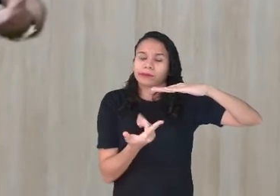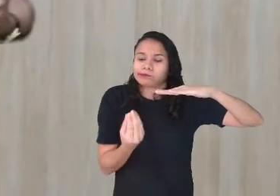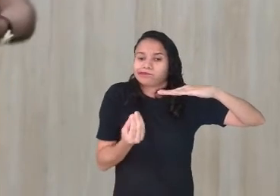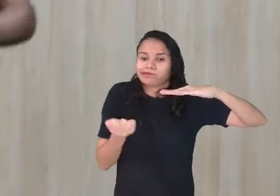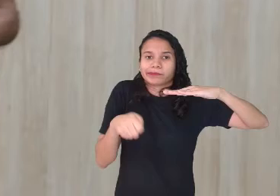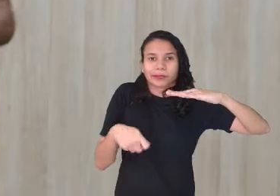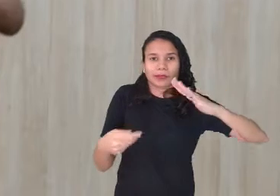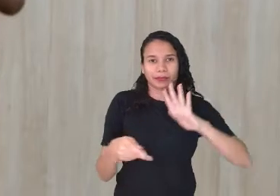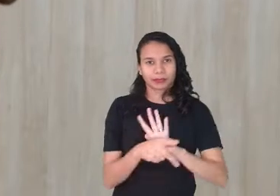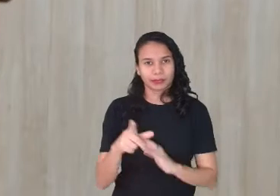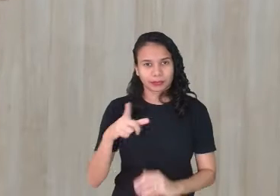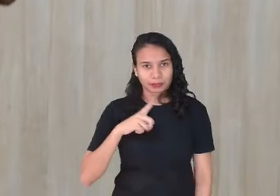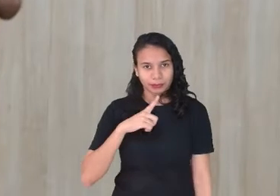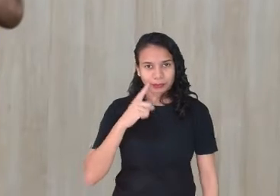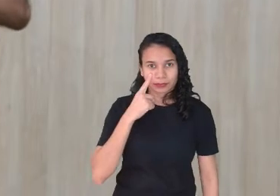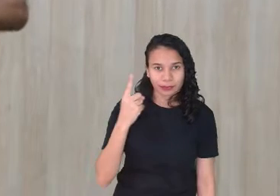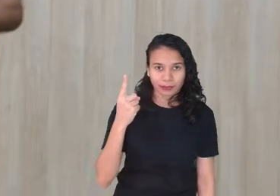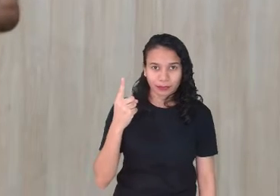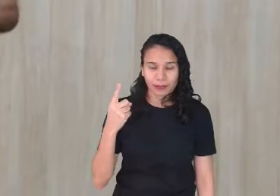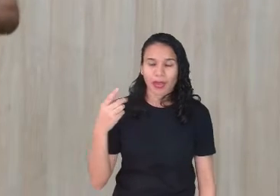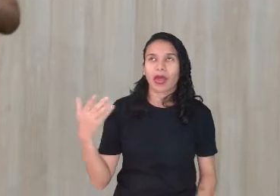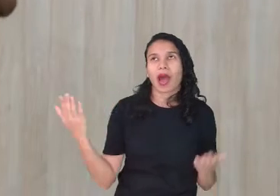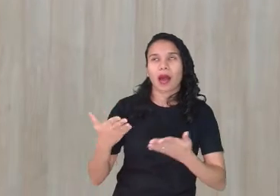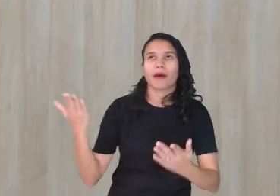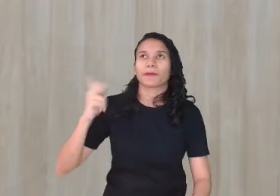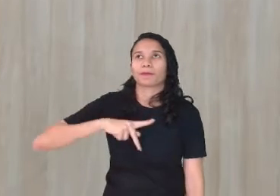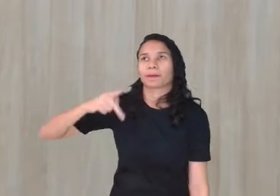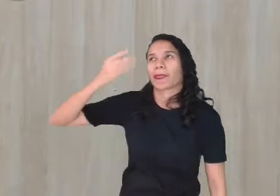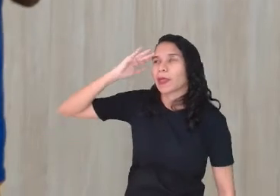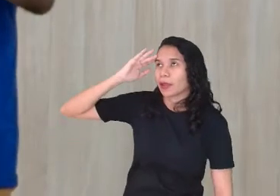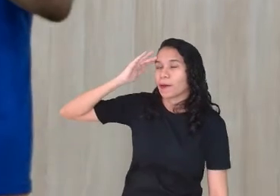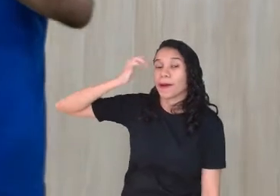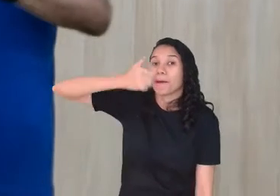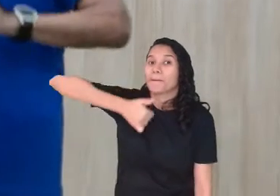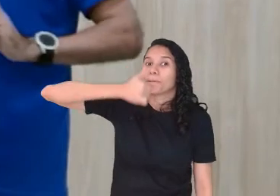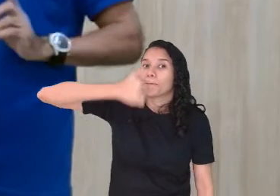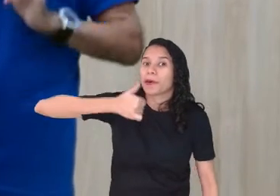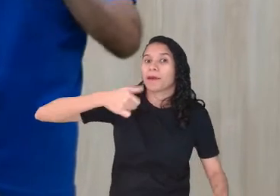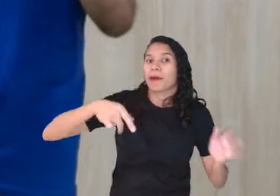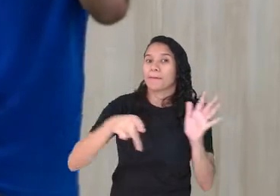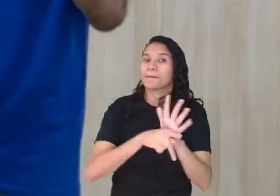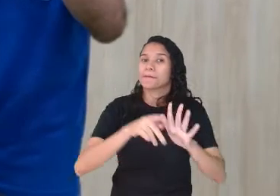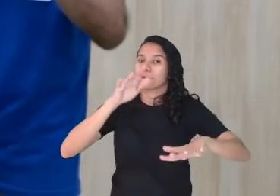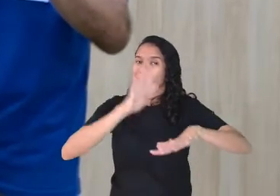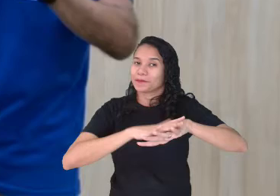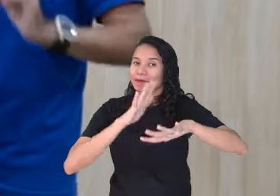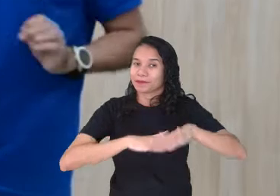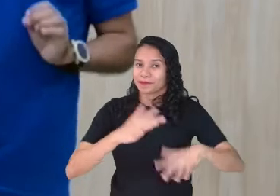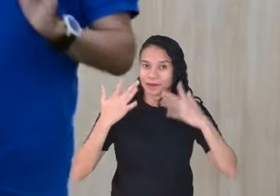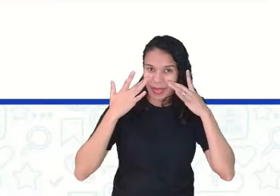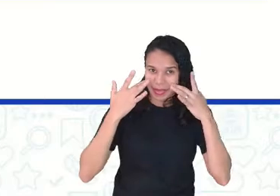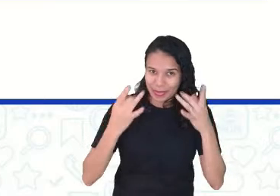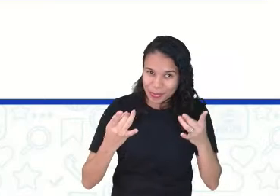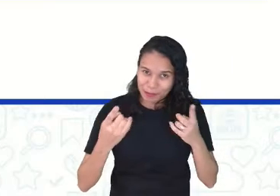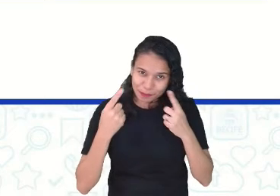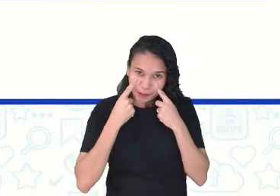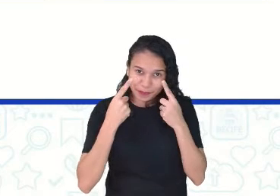para mim. Ricardinho está inventando agora. Primeiro mandamento da matemática. Presta atenção aí, ó, só para você se